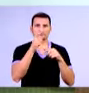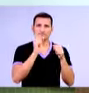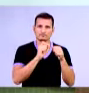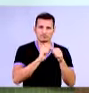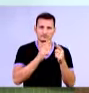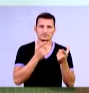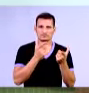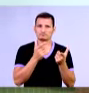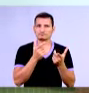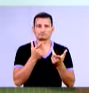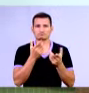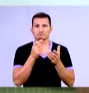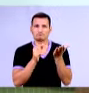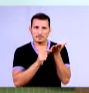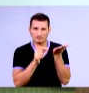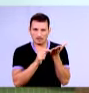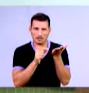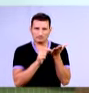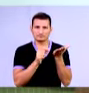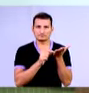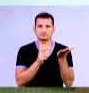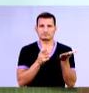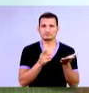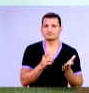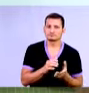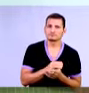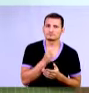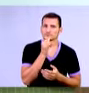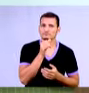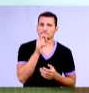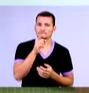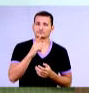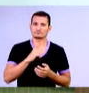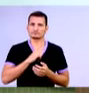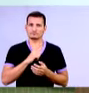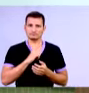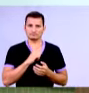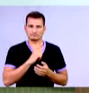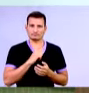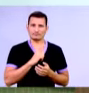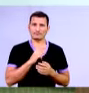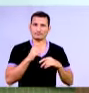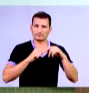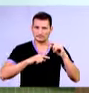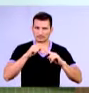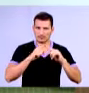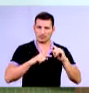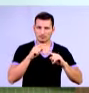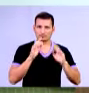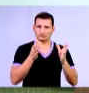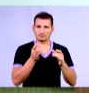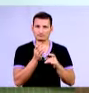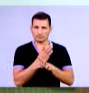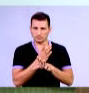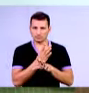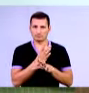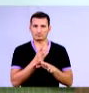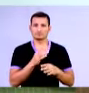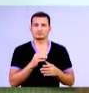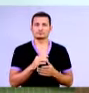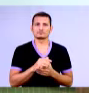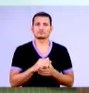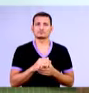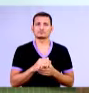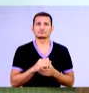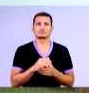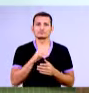numa mídia como um pendrive, né? Então, se você tivesse esse material produzido, essa mídia produzida, né, dessa